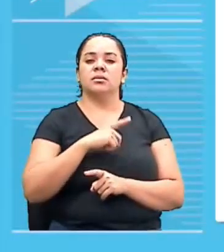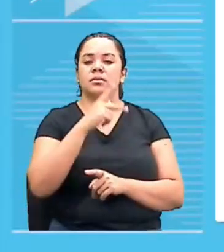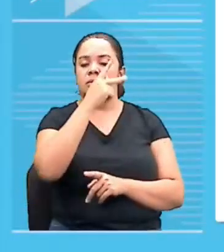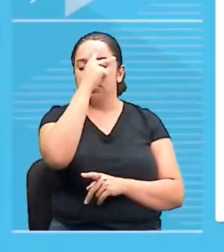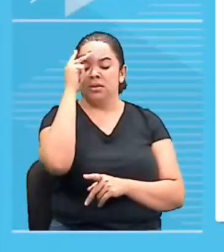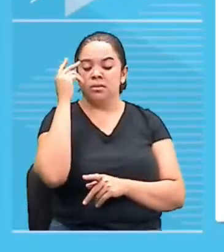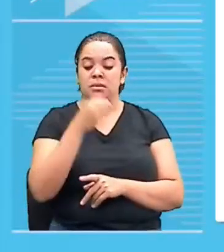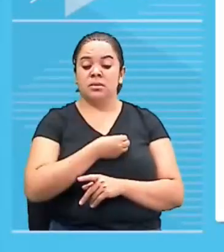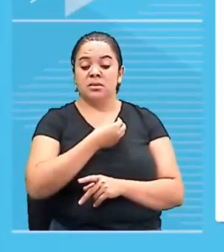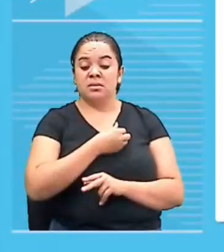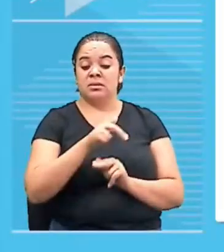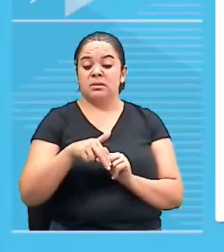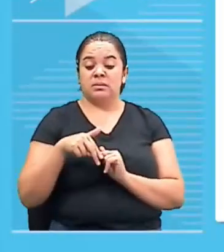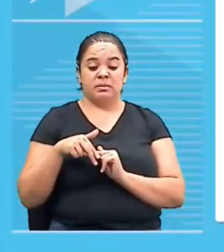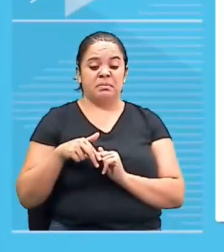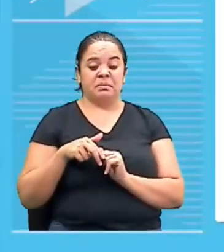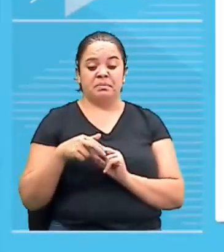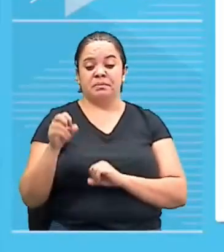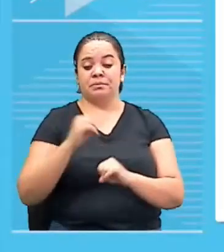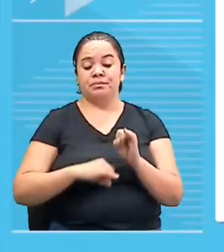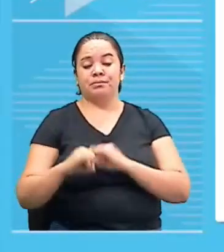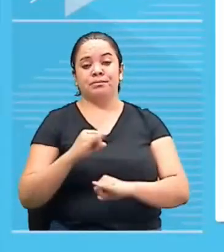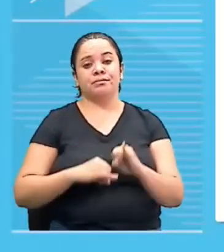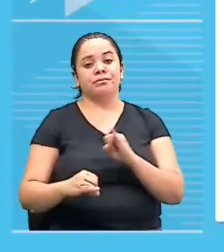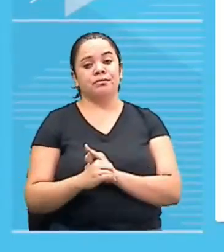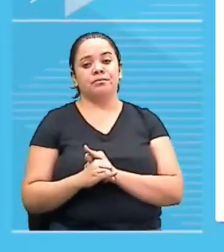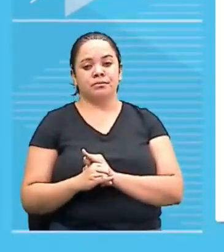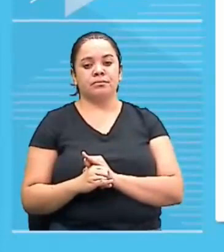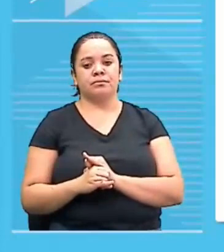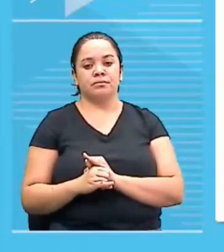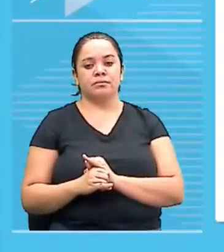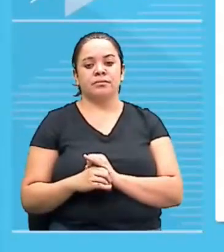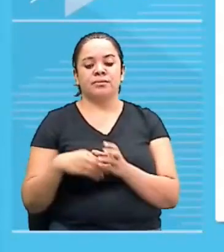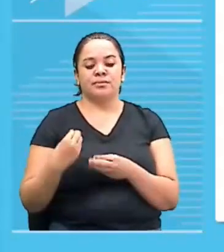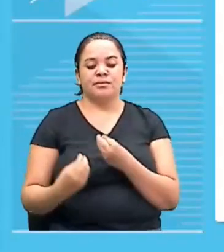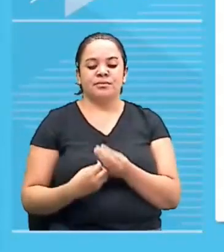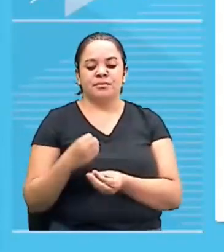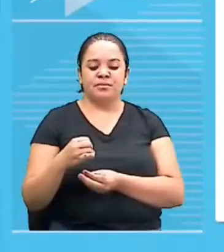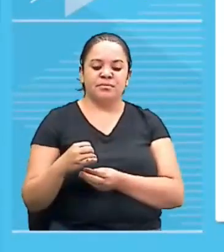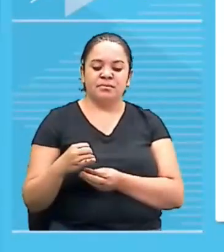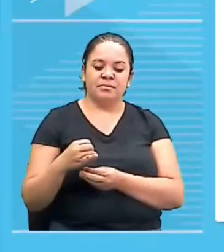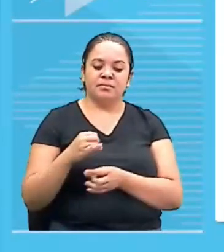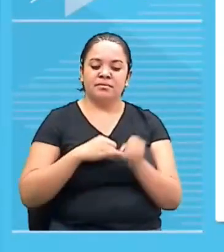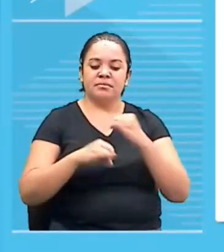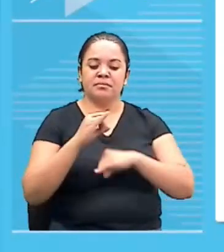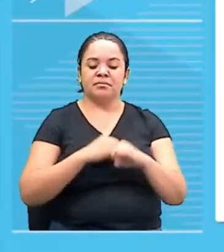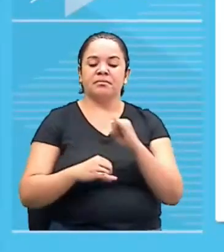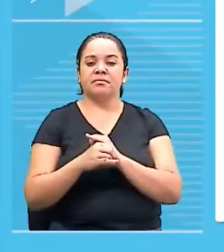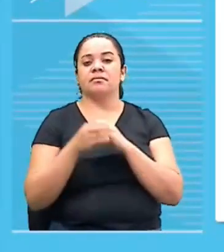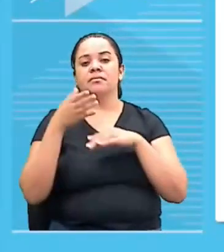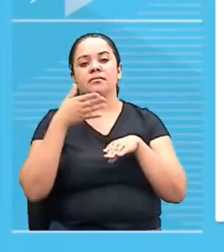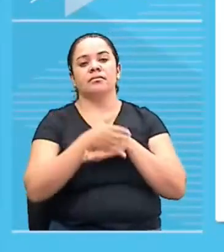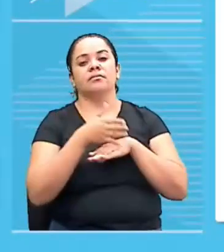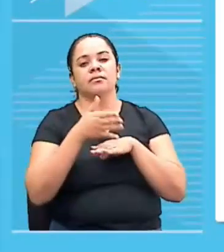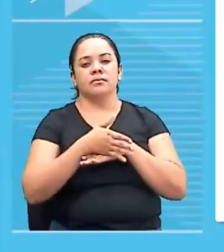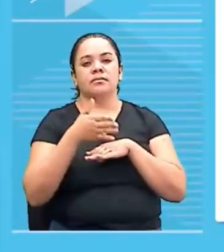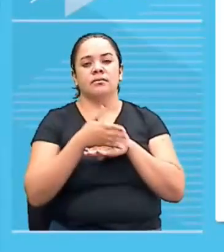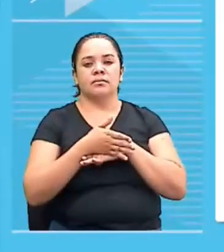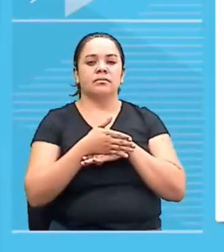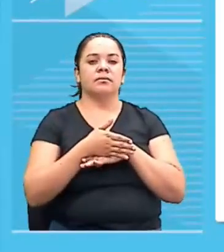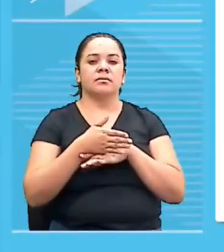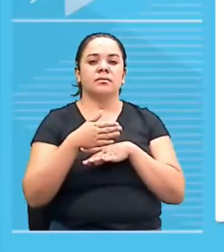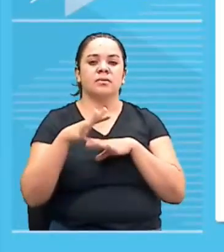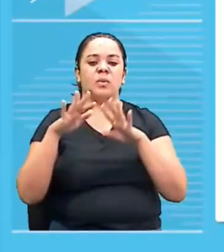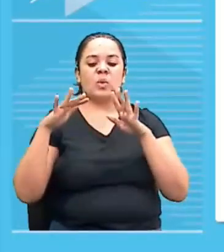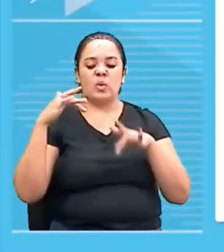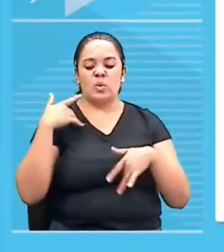exemplo. A internet já é como se fosse um outro membro do corpo da pessoa. Então, aqui está